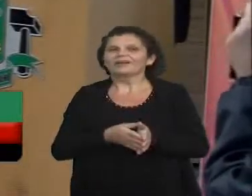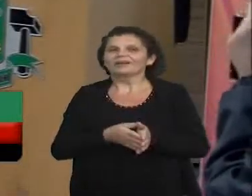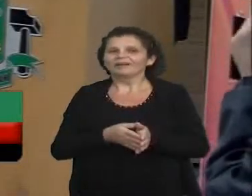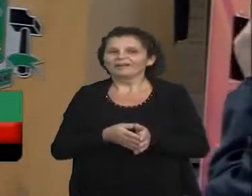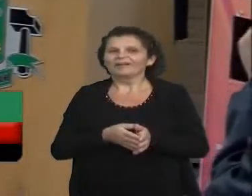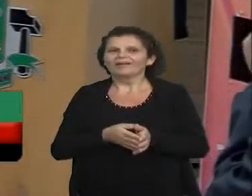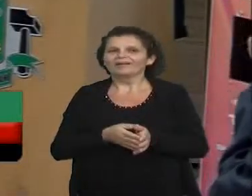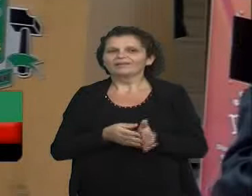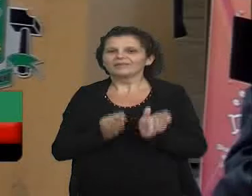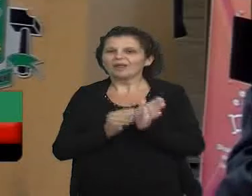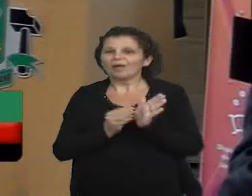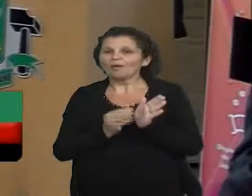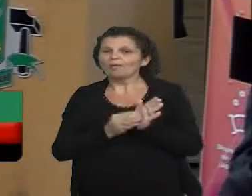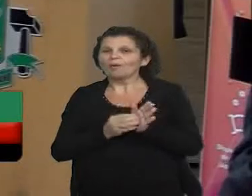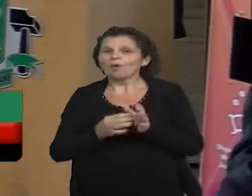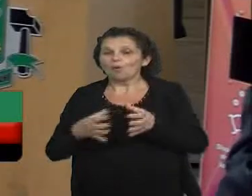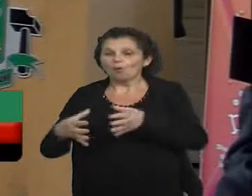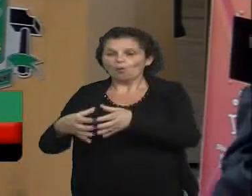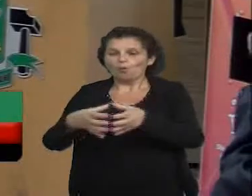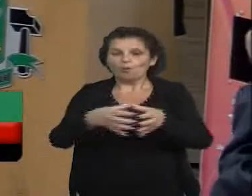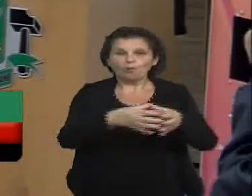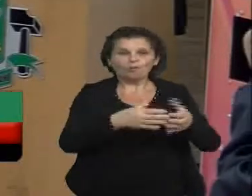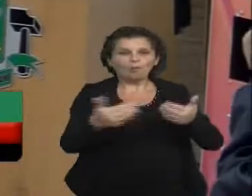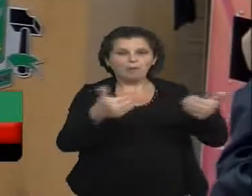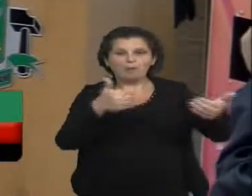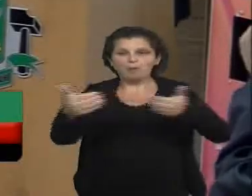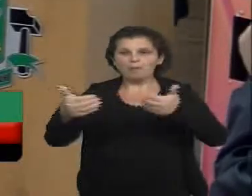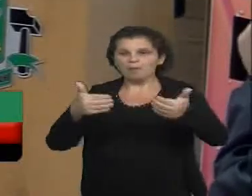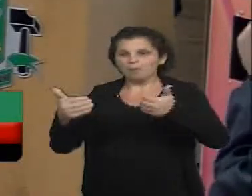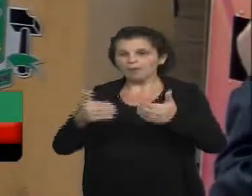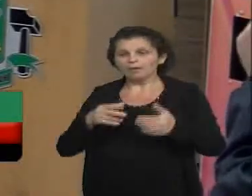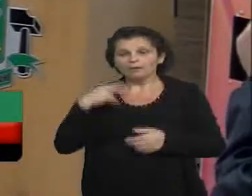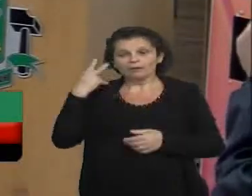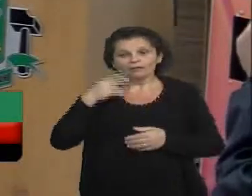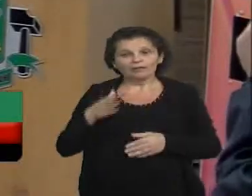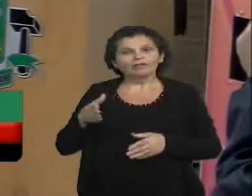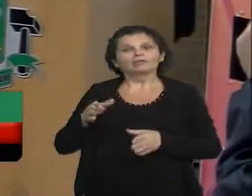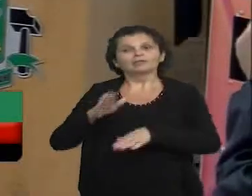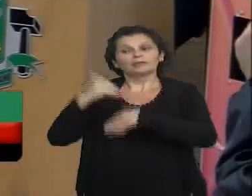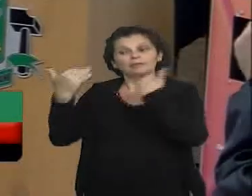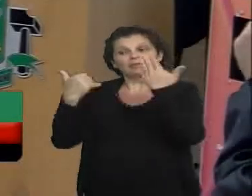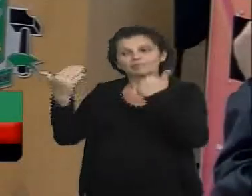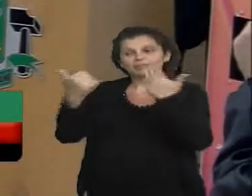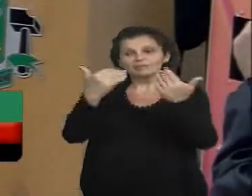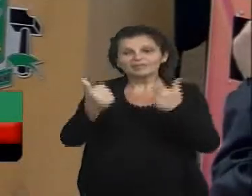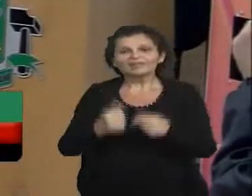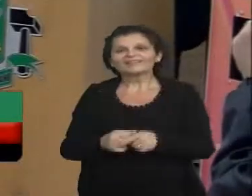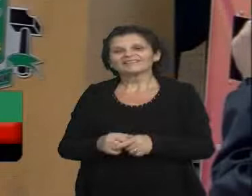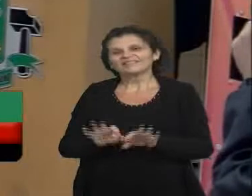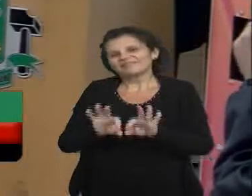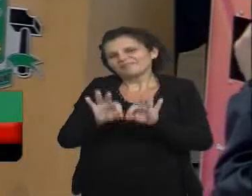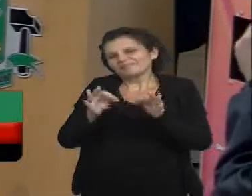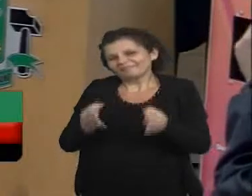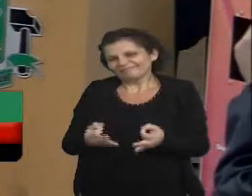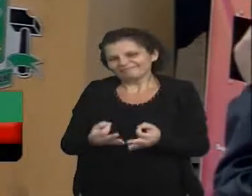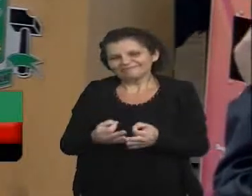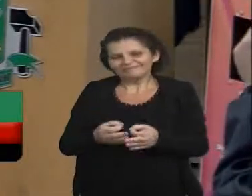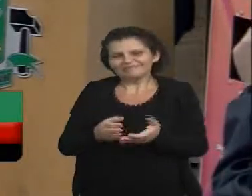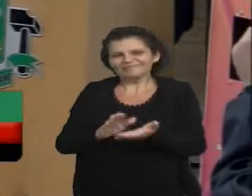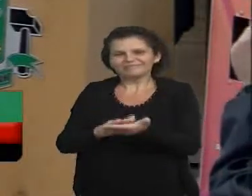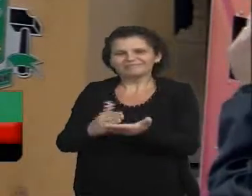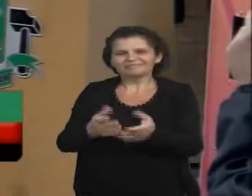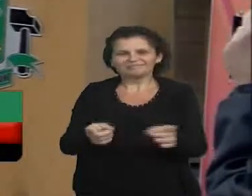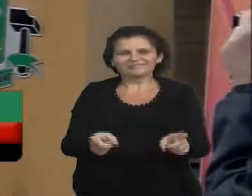esse almoço será coletivo, hein? Pela adesão de todos os vereadores aqui. Mas são essas minhas palavras, minhas colocações. Muito